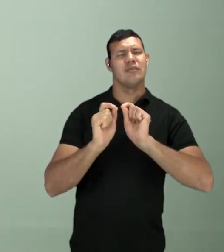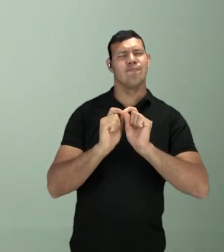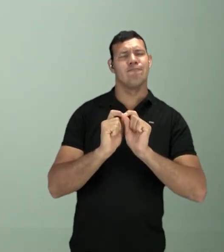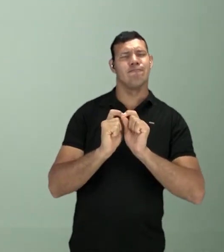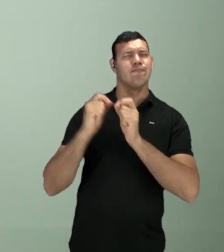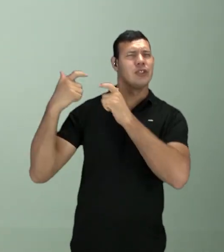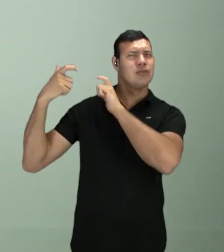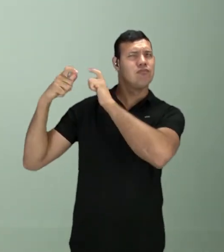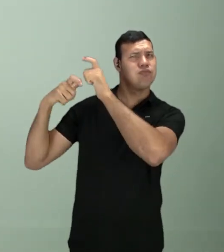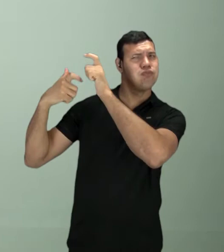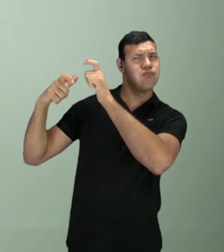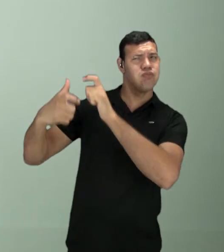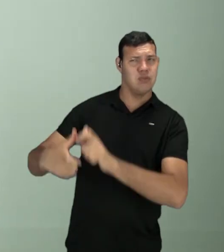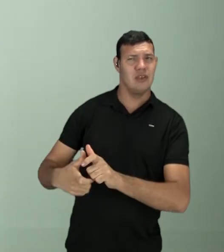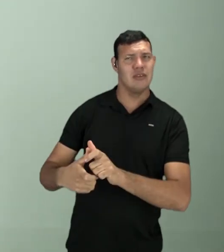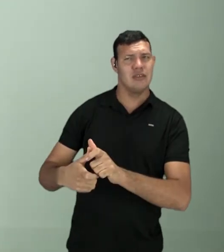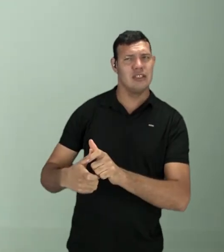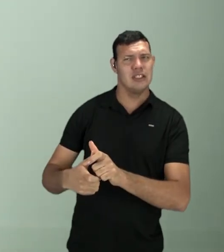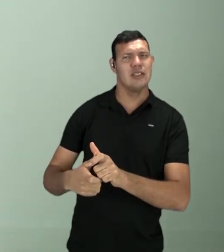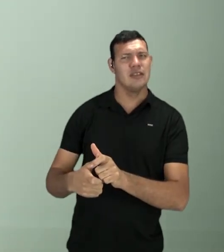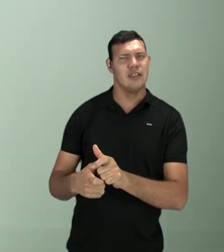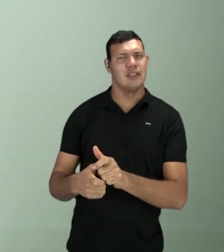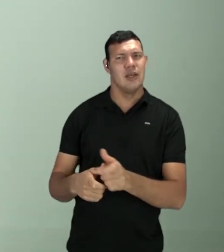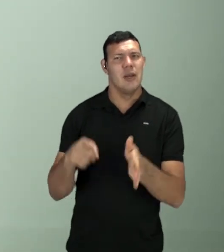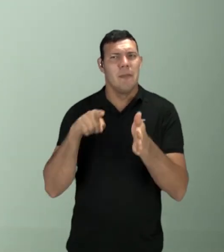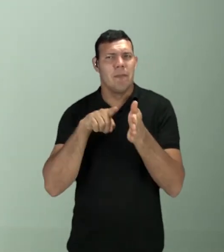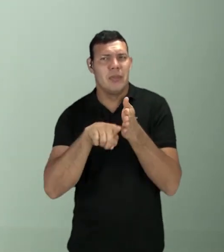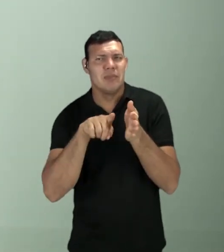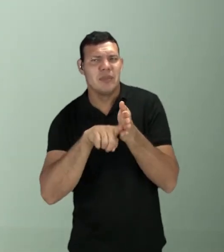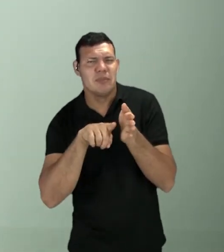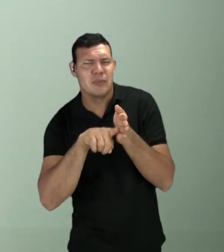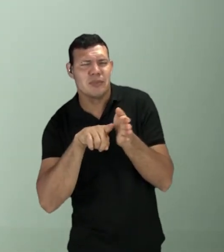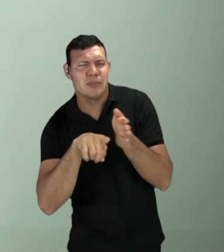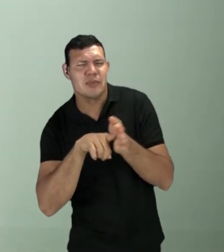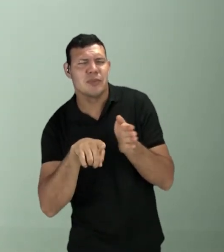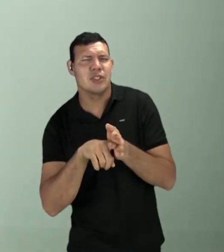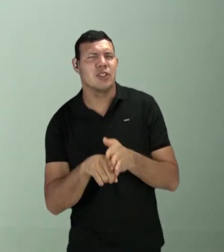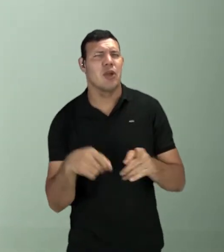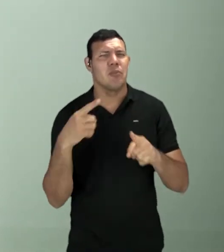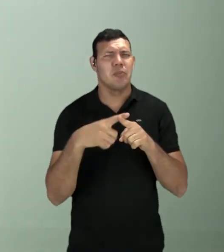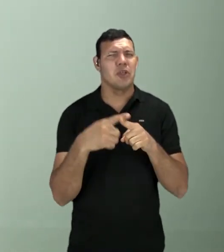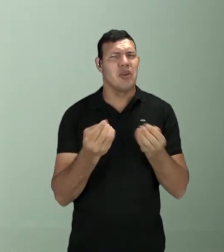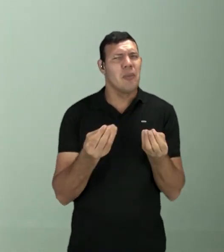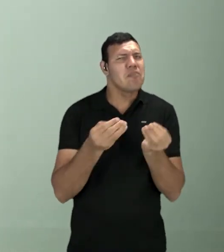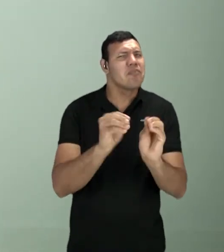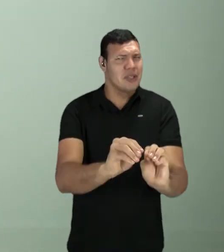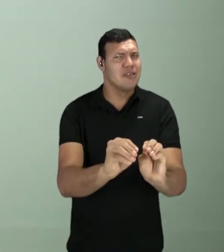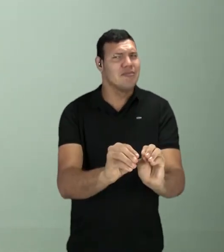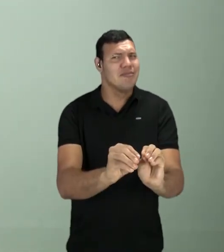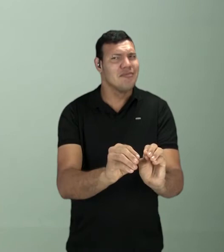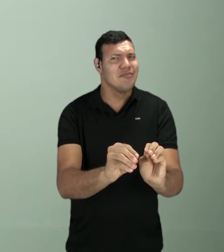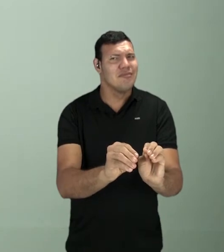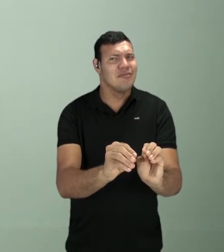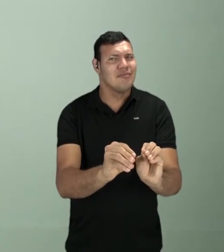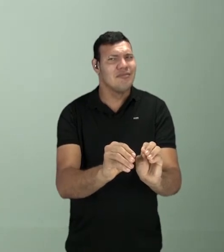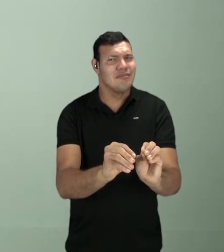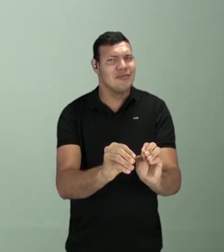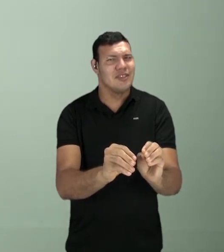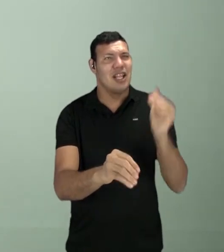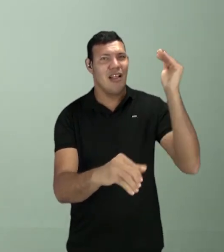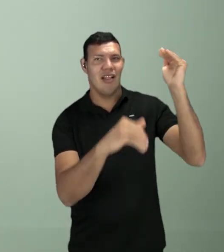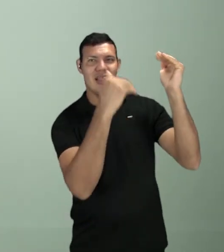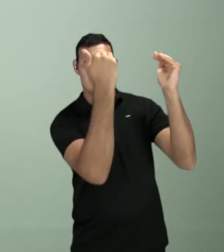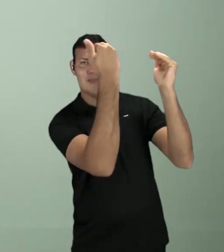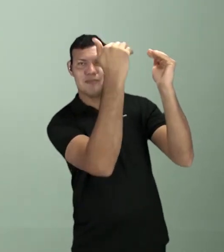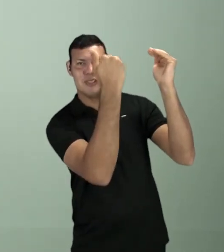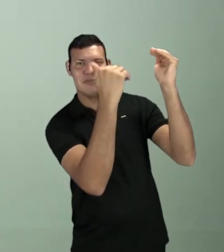os modelos da física clássica de Newton. Ela não pode ser aplicada pelas categorias que a gente tem hoje,